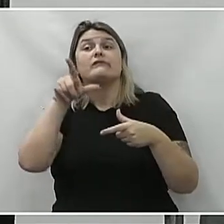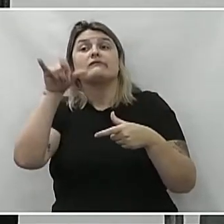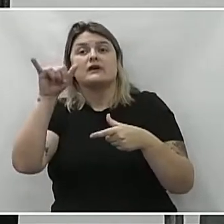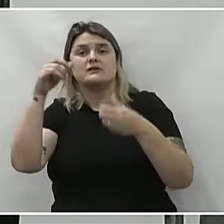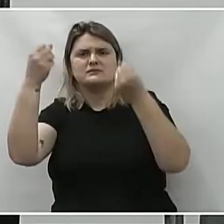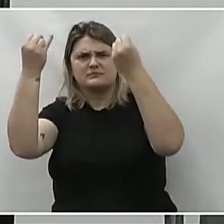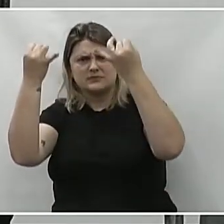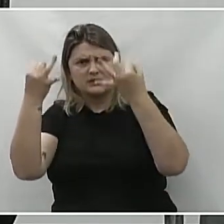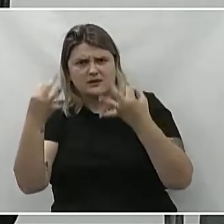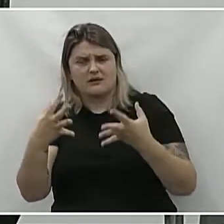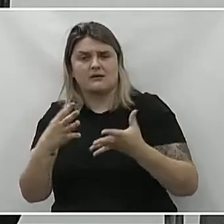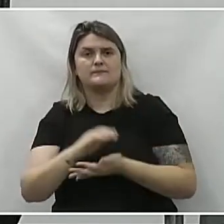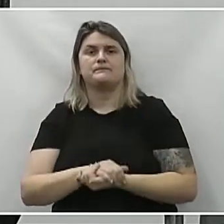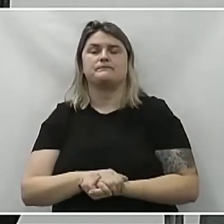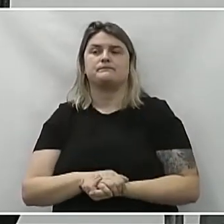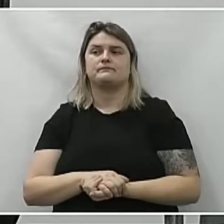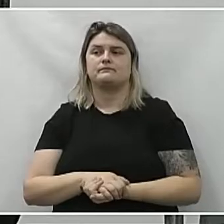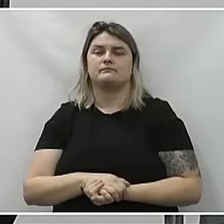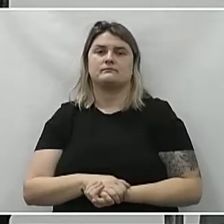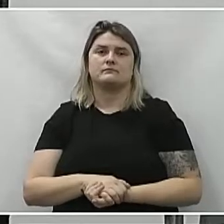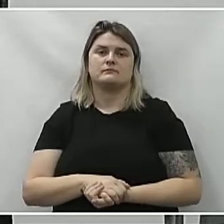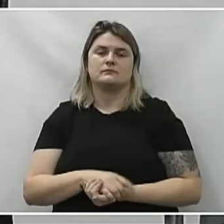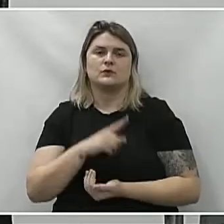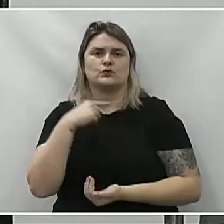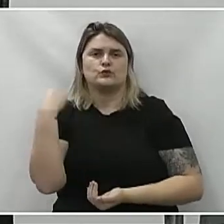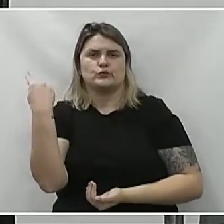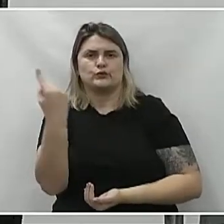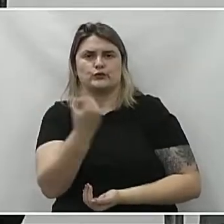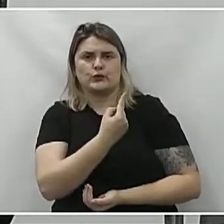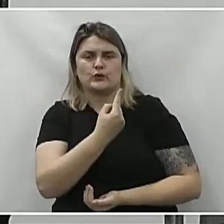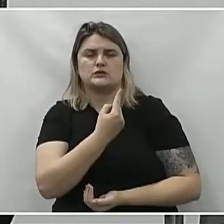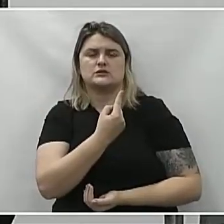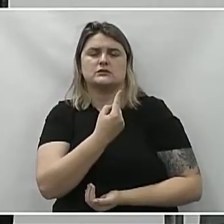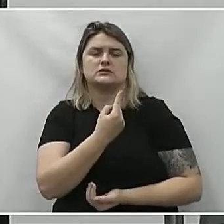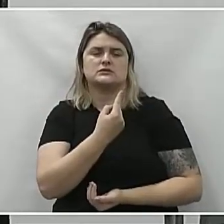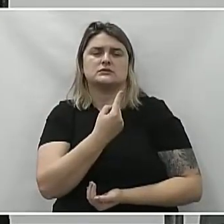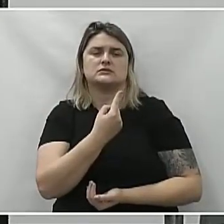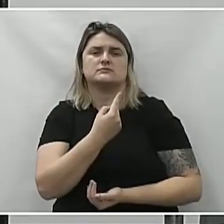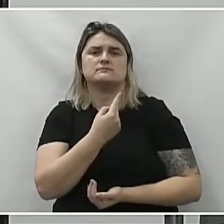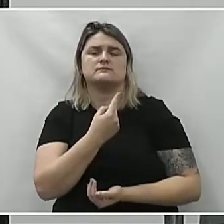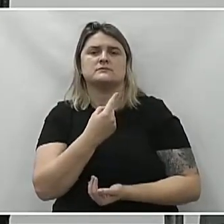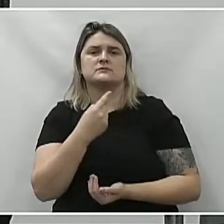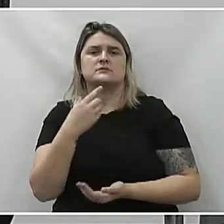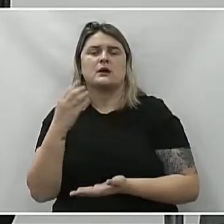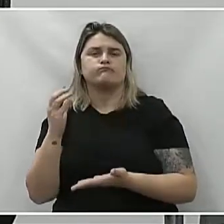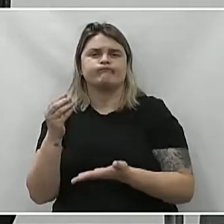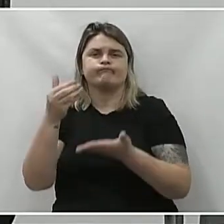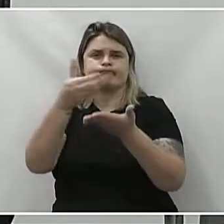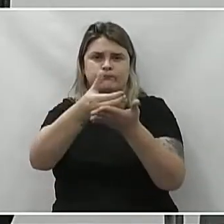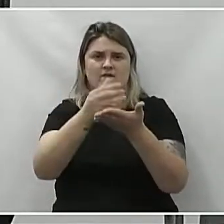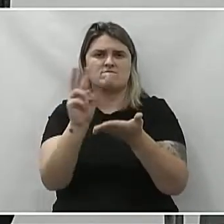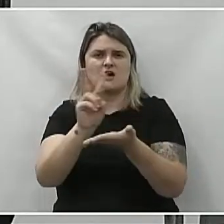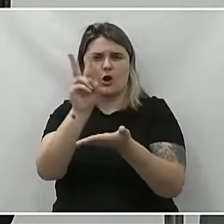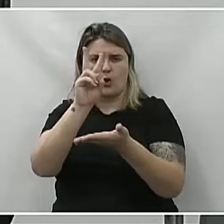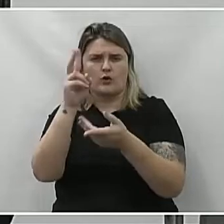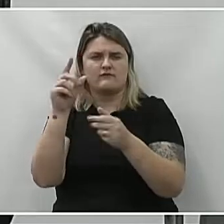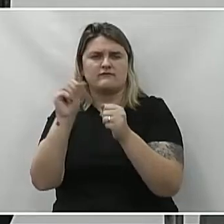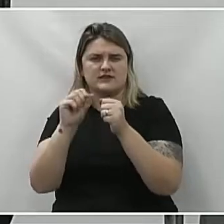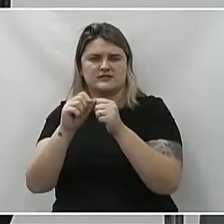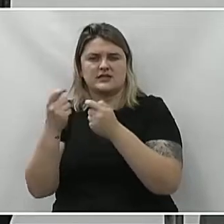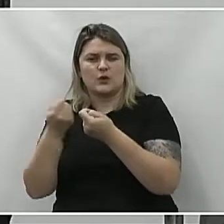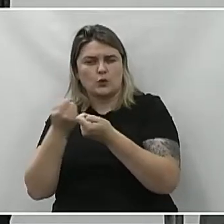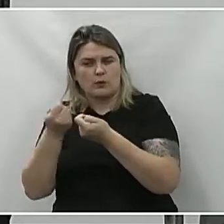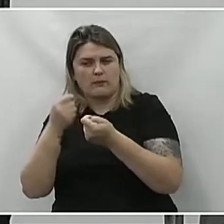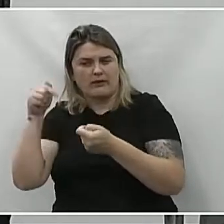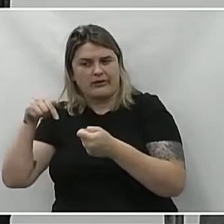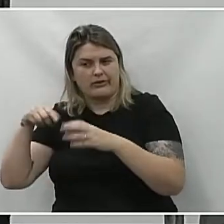como os vereadores também falaram nós no repasse dos valores que não foram gastados